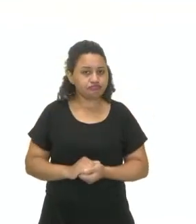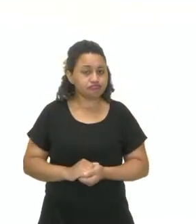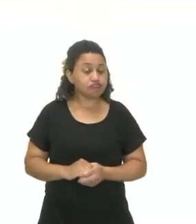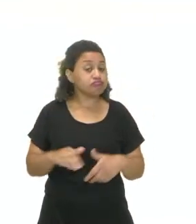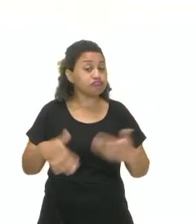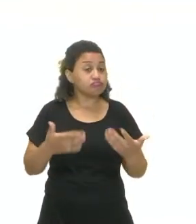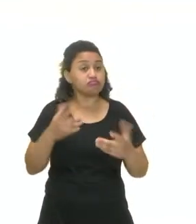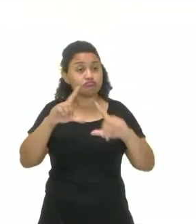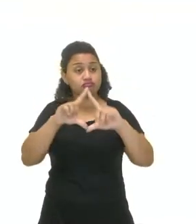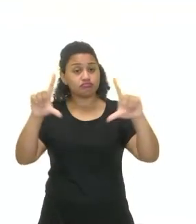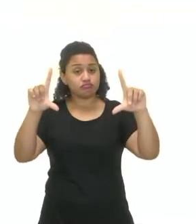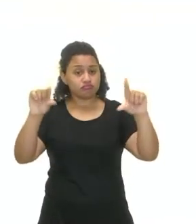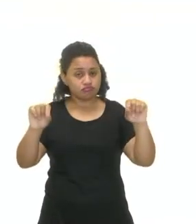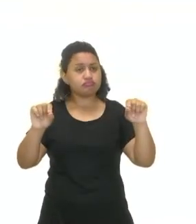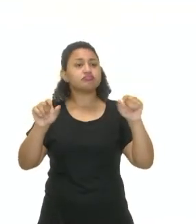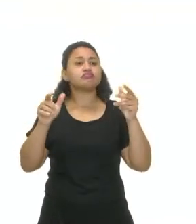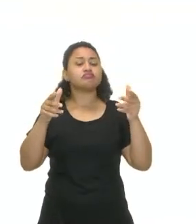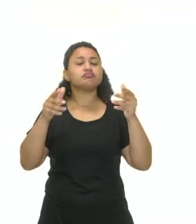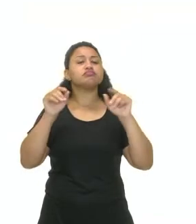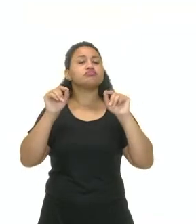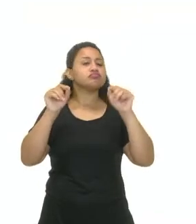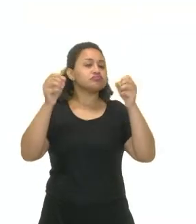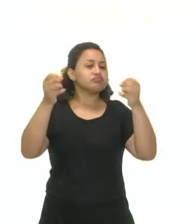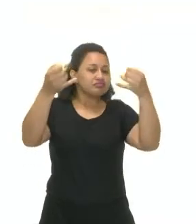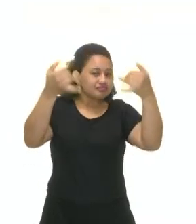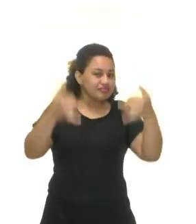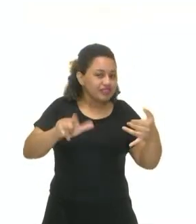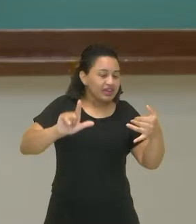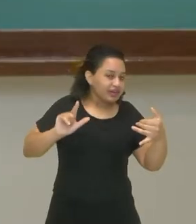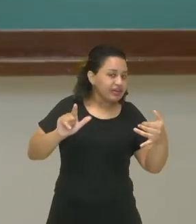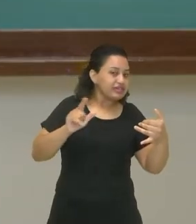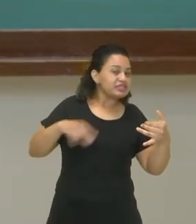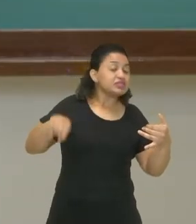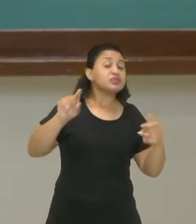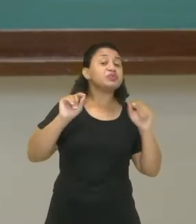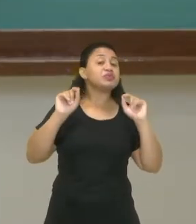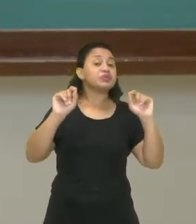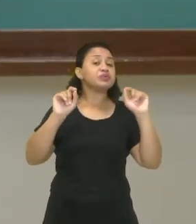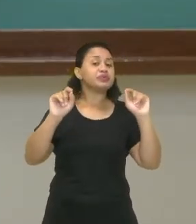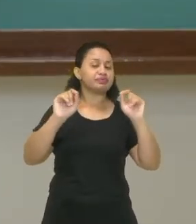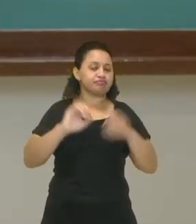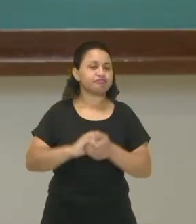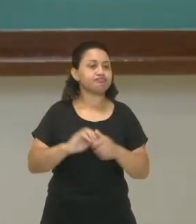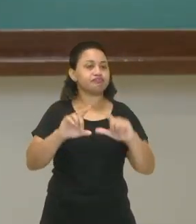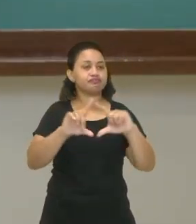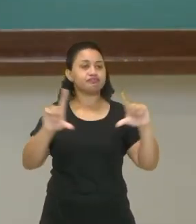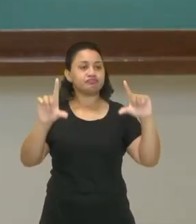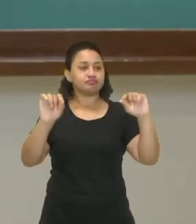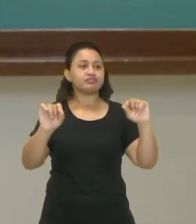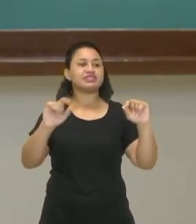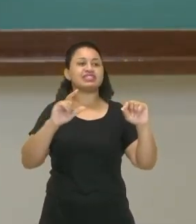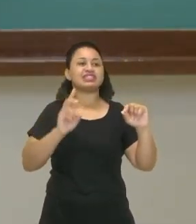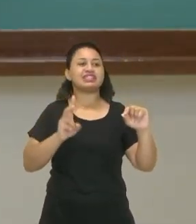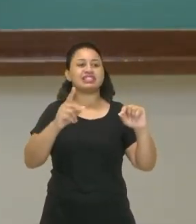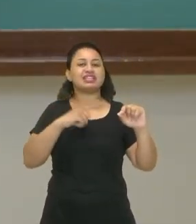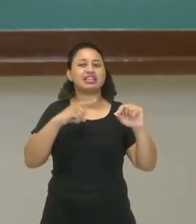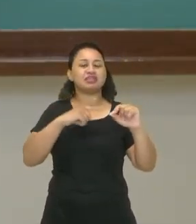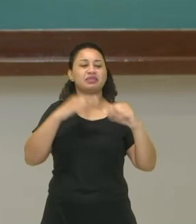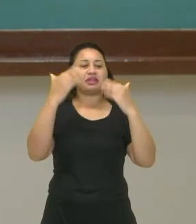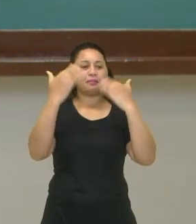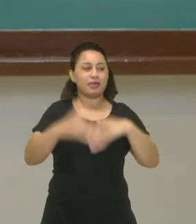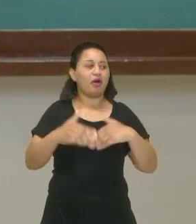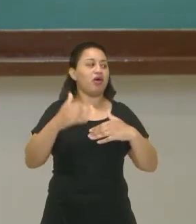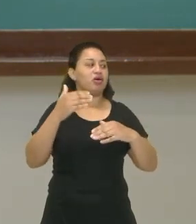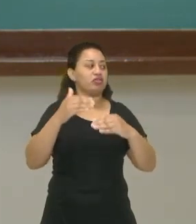esse trecho, e eu quero aqui falar com você bem de perto, é um dos trechos que mais cai em concurso, em vestibular,